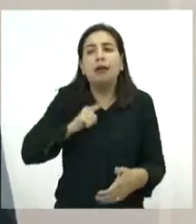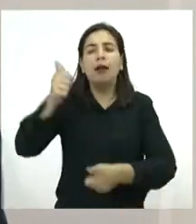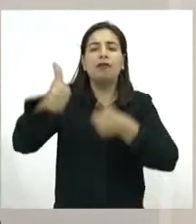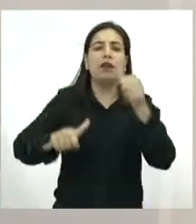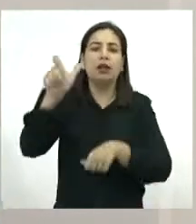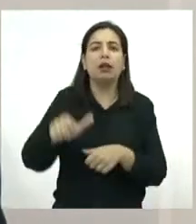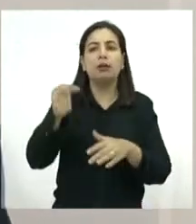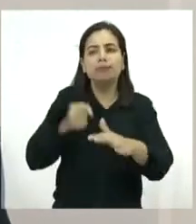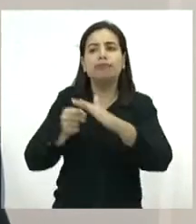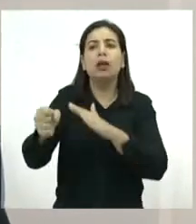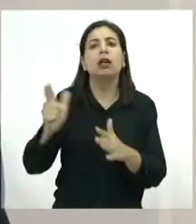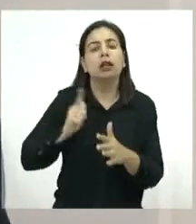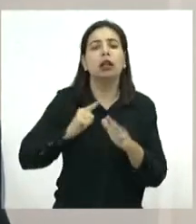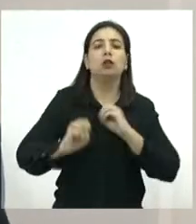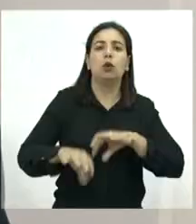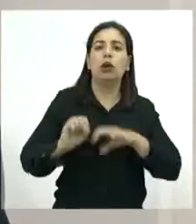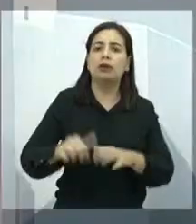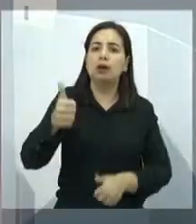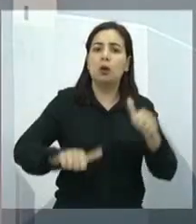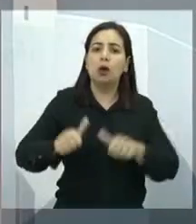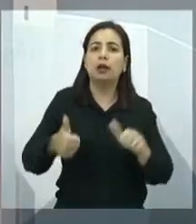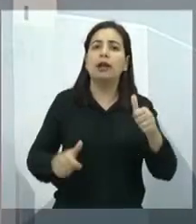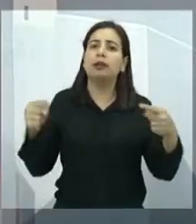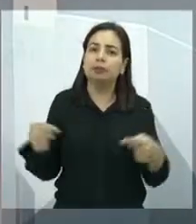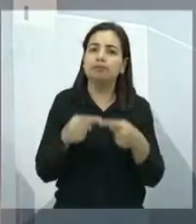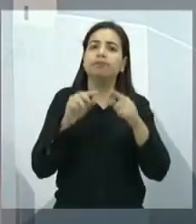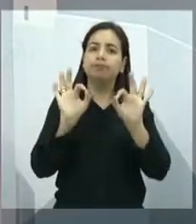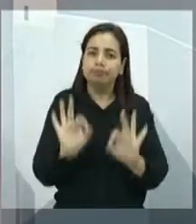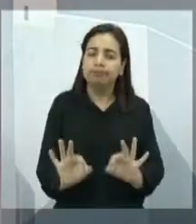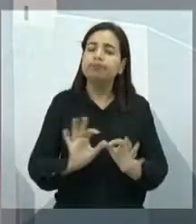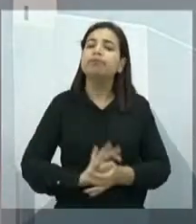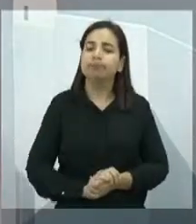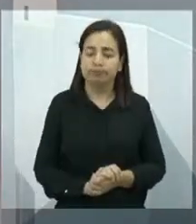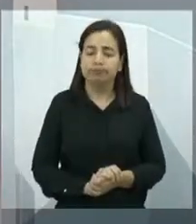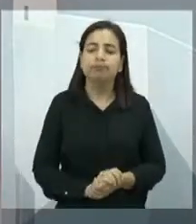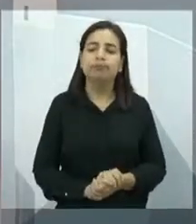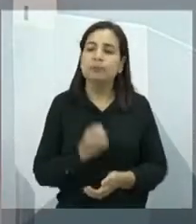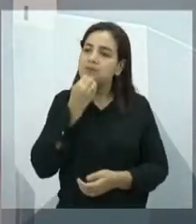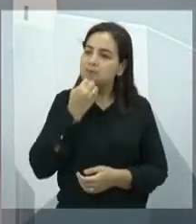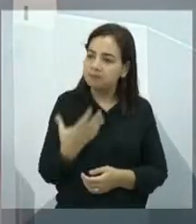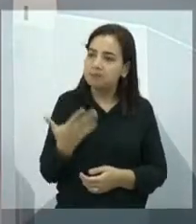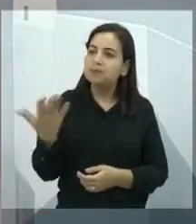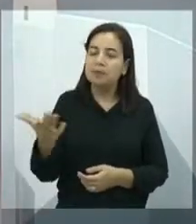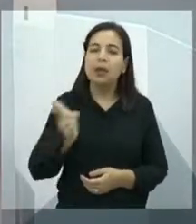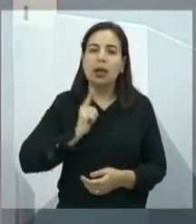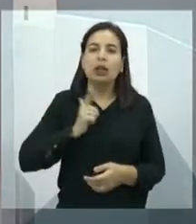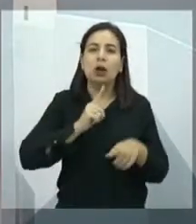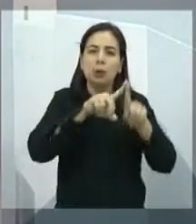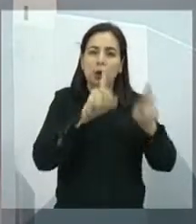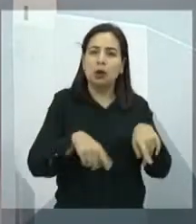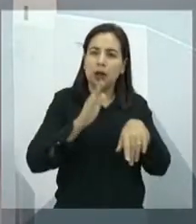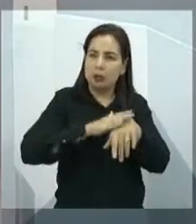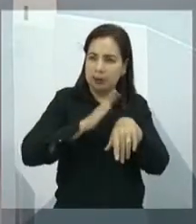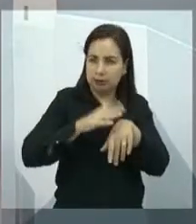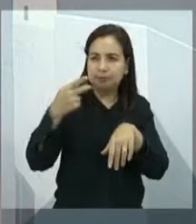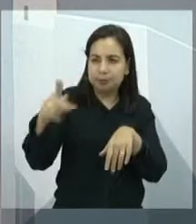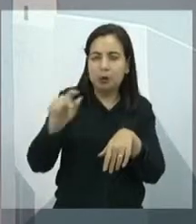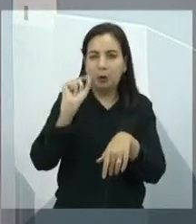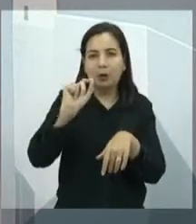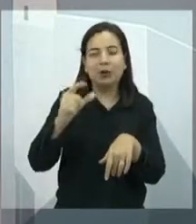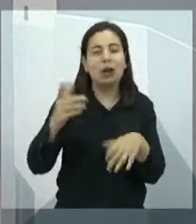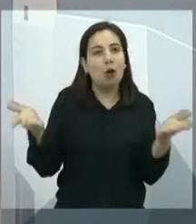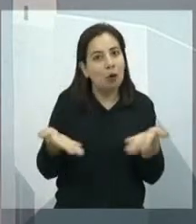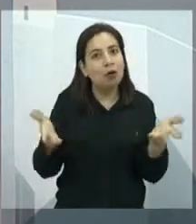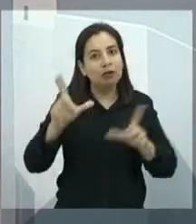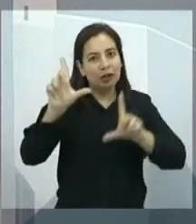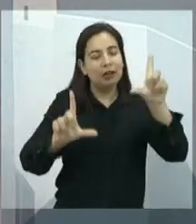uma educação de qualidade. Muito bom. E tem um programa seu, que inclusive hoje a TV Fortaleza mostrou uma